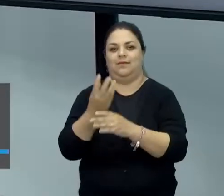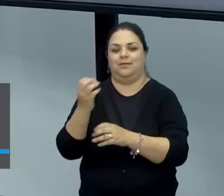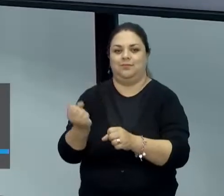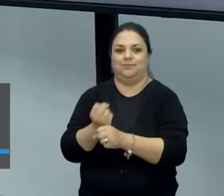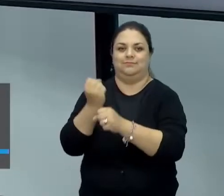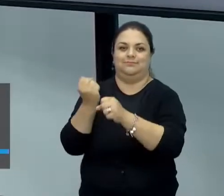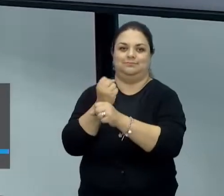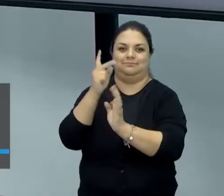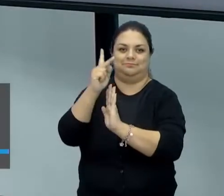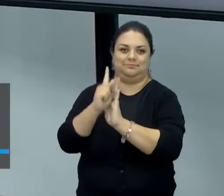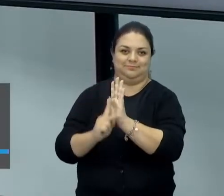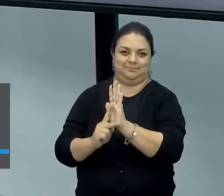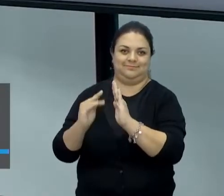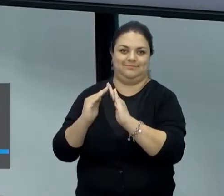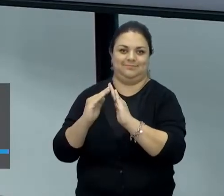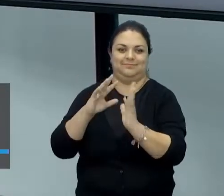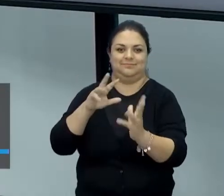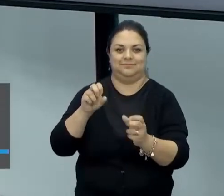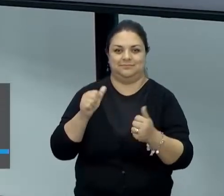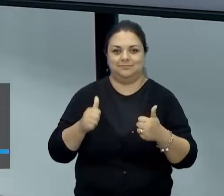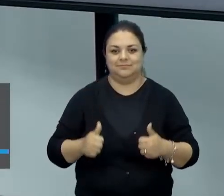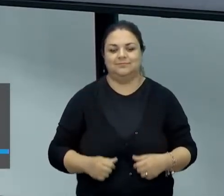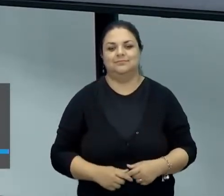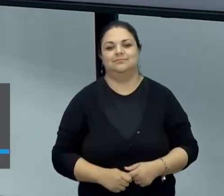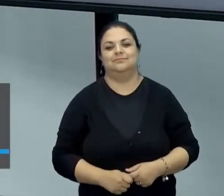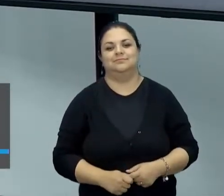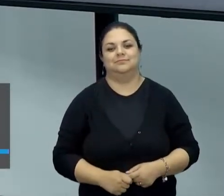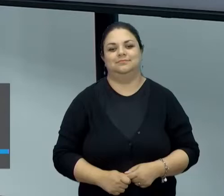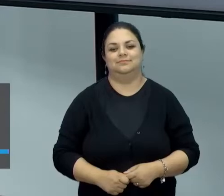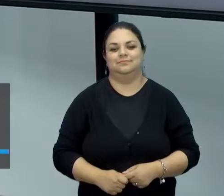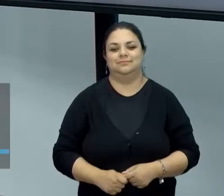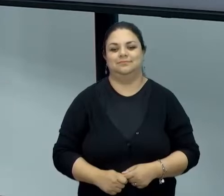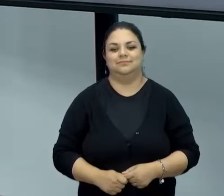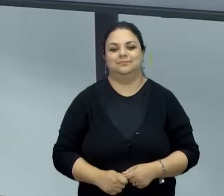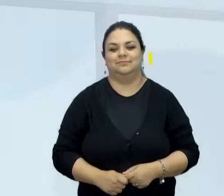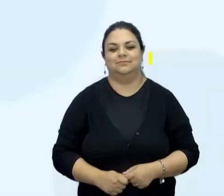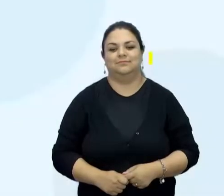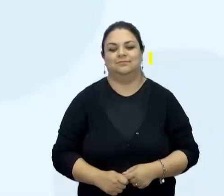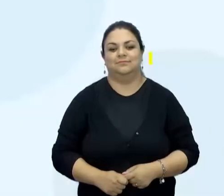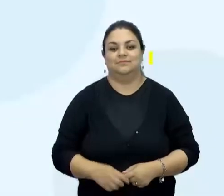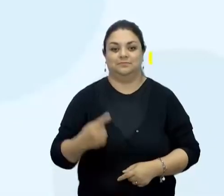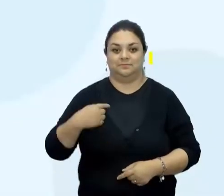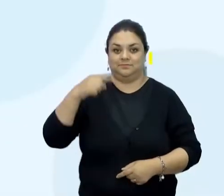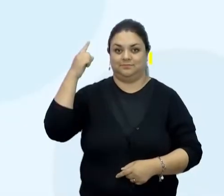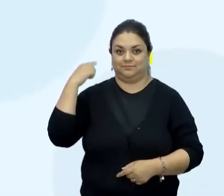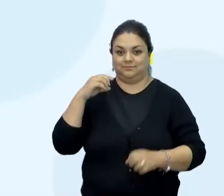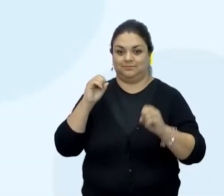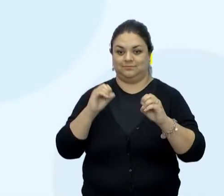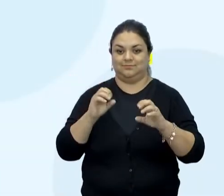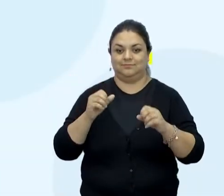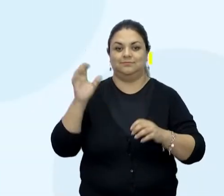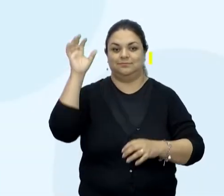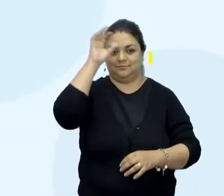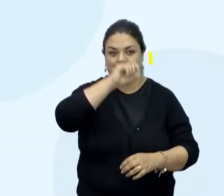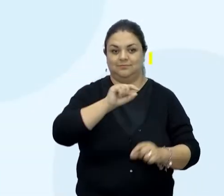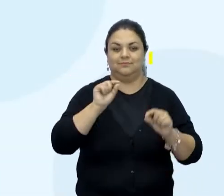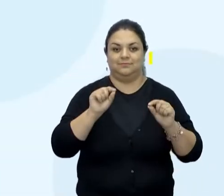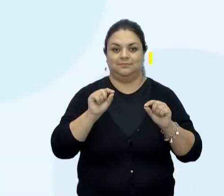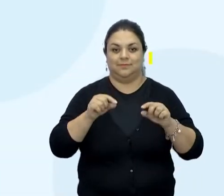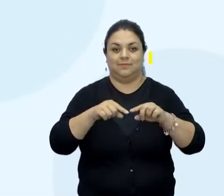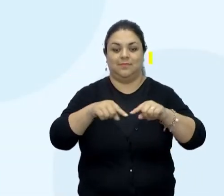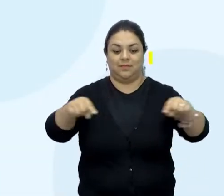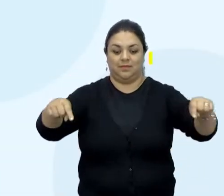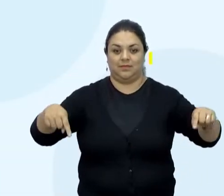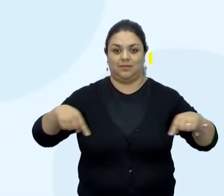o seu projeto, tá ok? Então vamos lá. Então no nosso último encontro vimos as especificações do terrenos